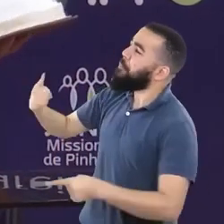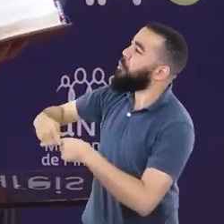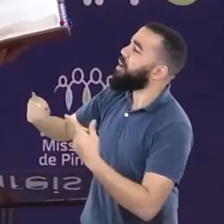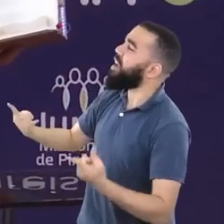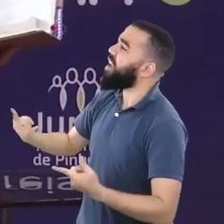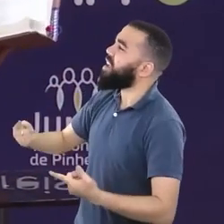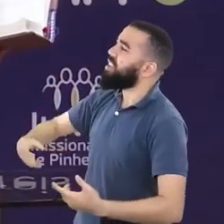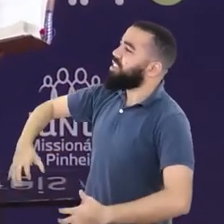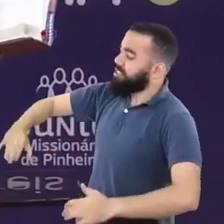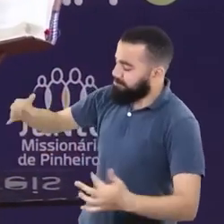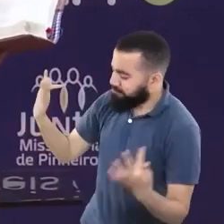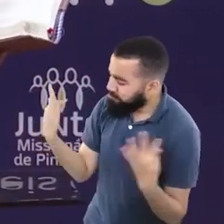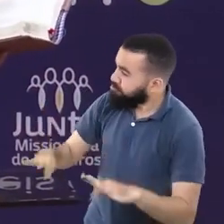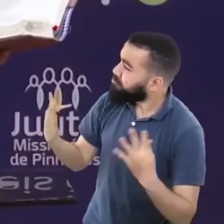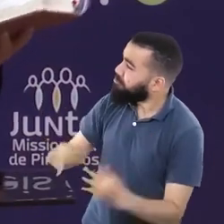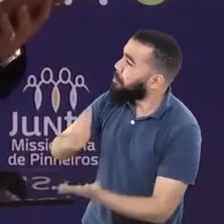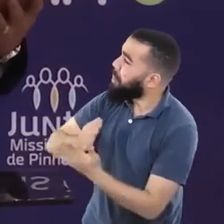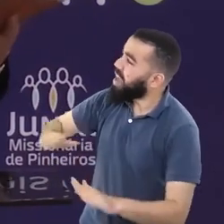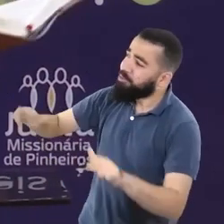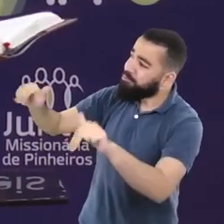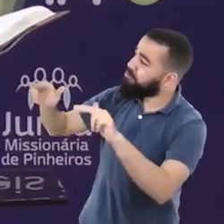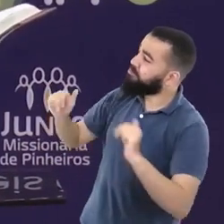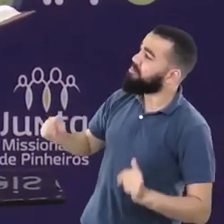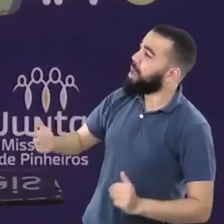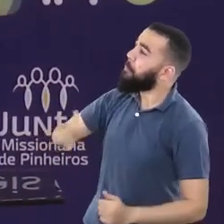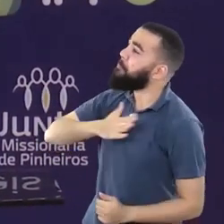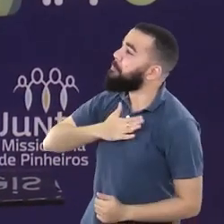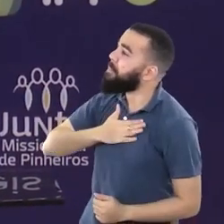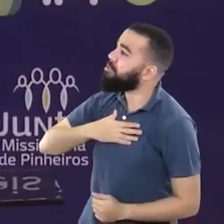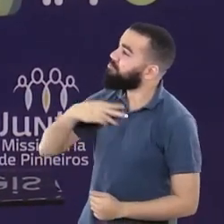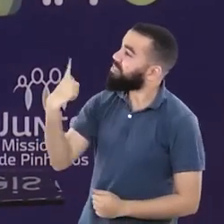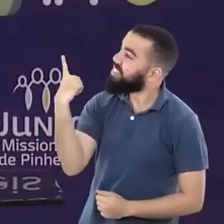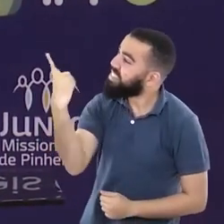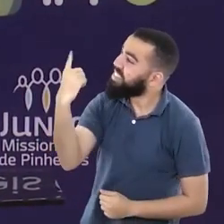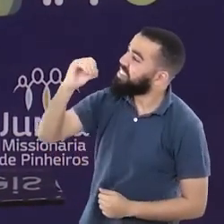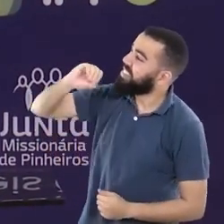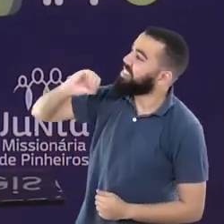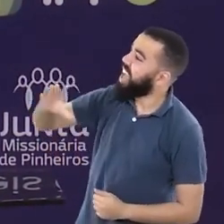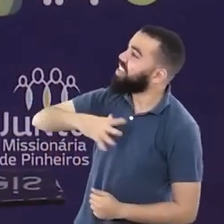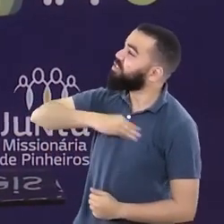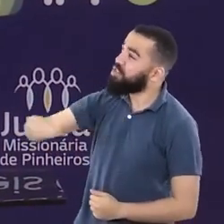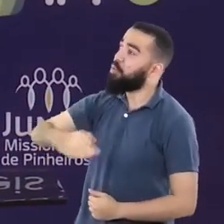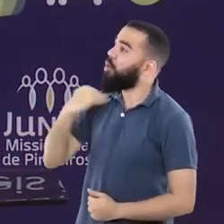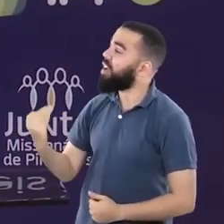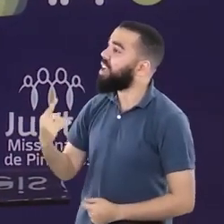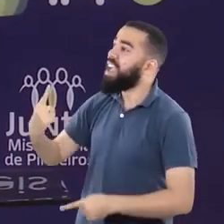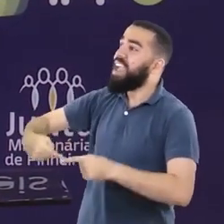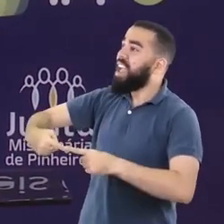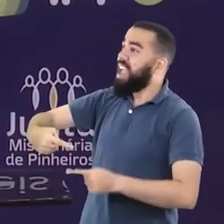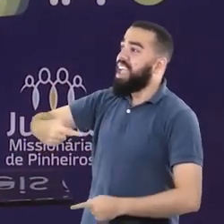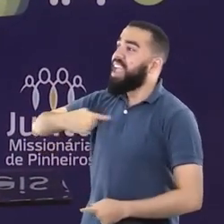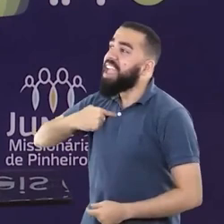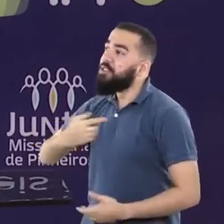dor não cessa? Por que que eu enterrei meus filhos? Por que que eu não morri no ventre da minha